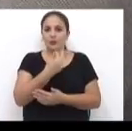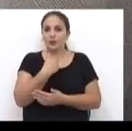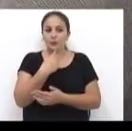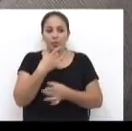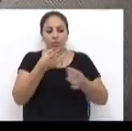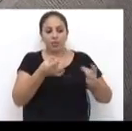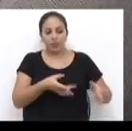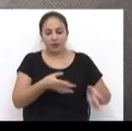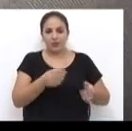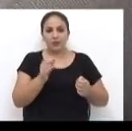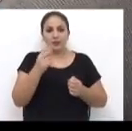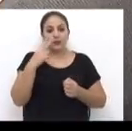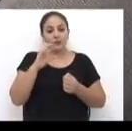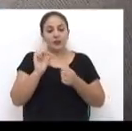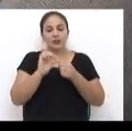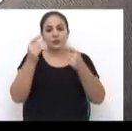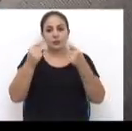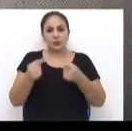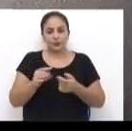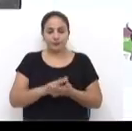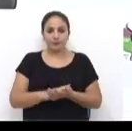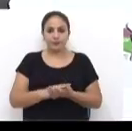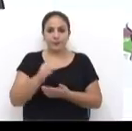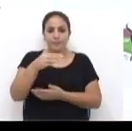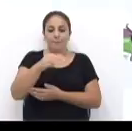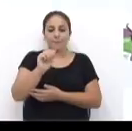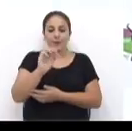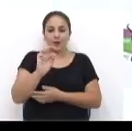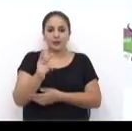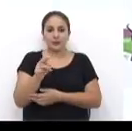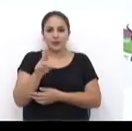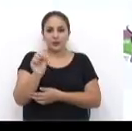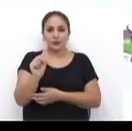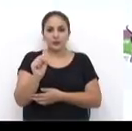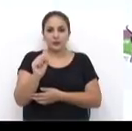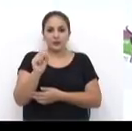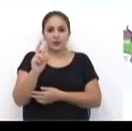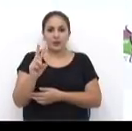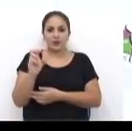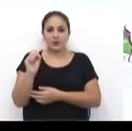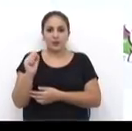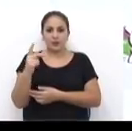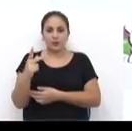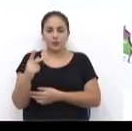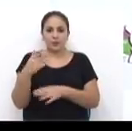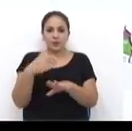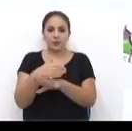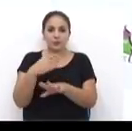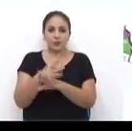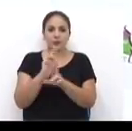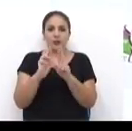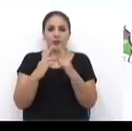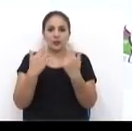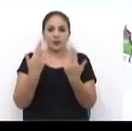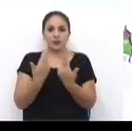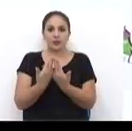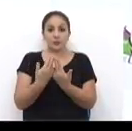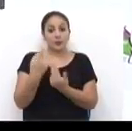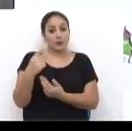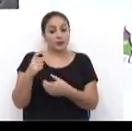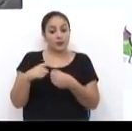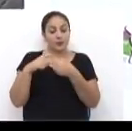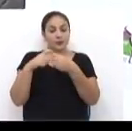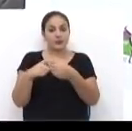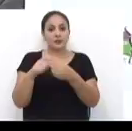Matheus Vesp também participou da reunião. Para ele, a solução é fazer uma parceria entre o Executivo e empresas